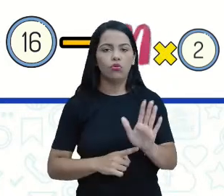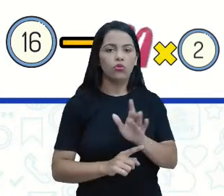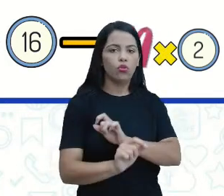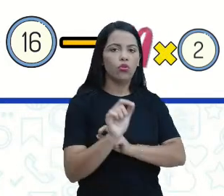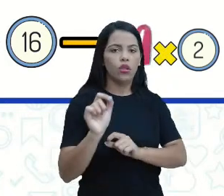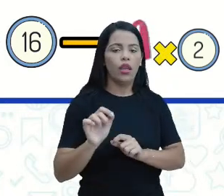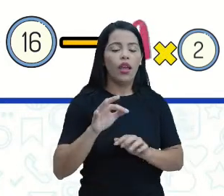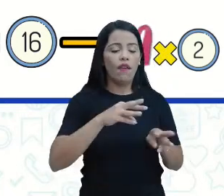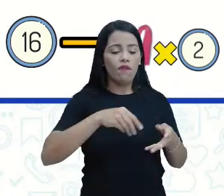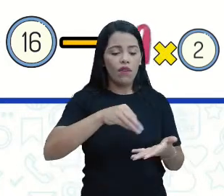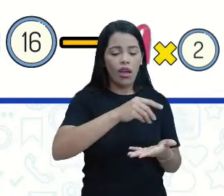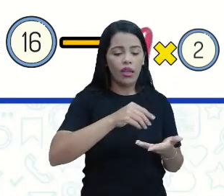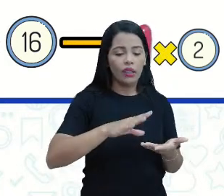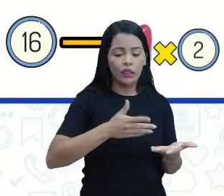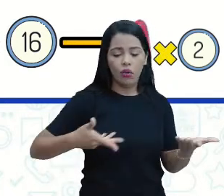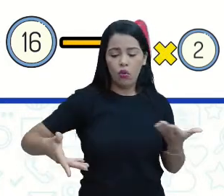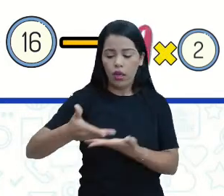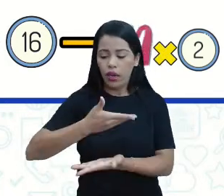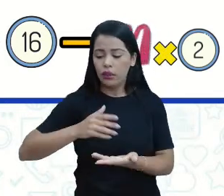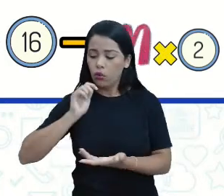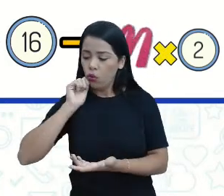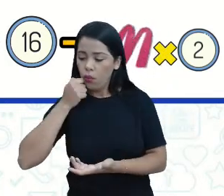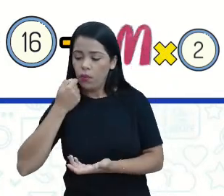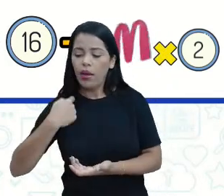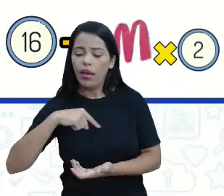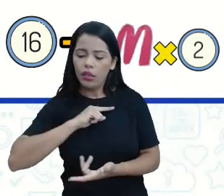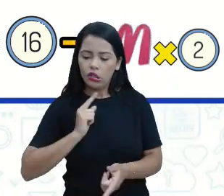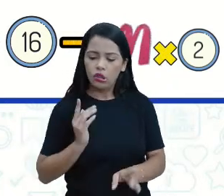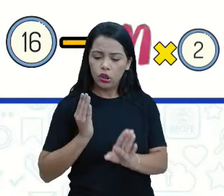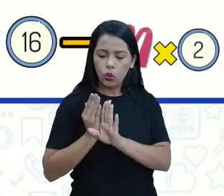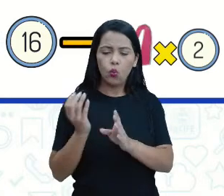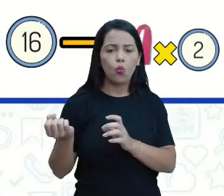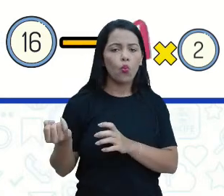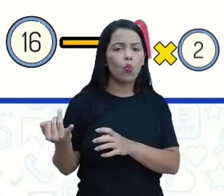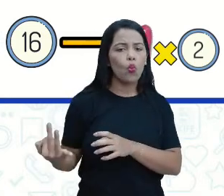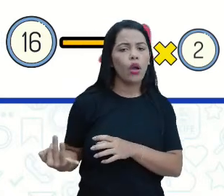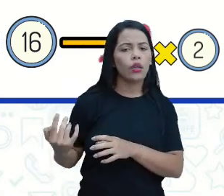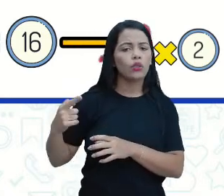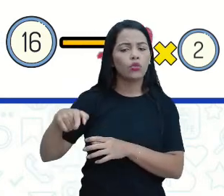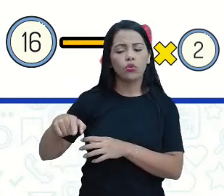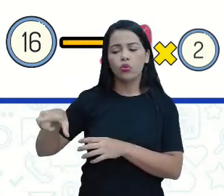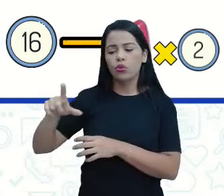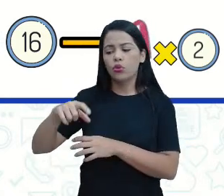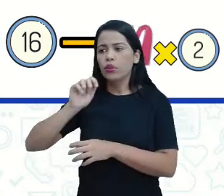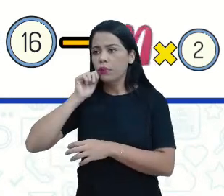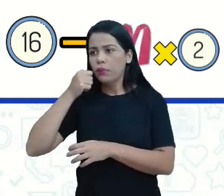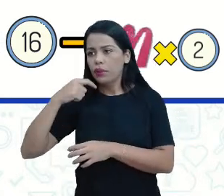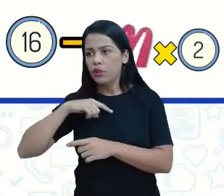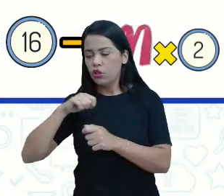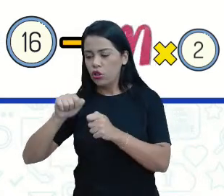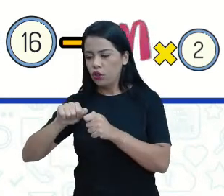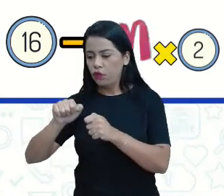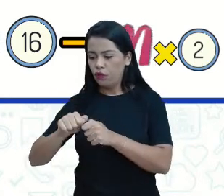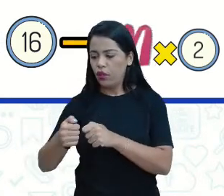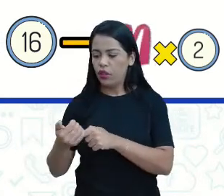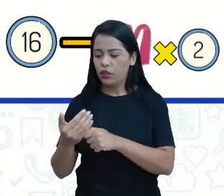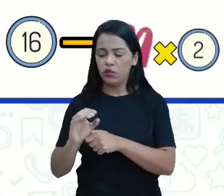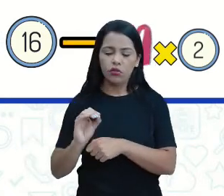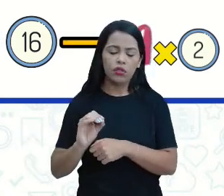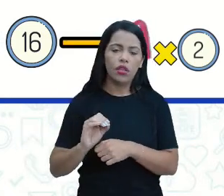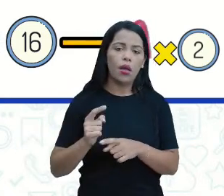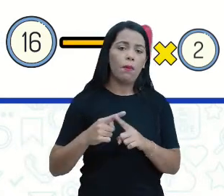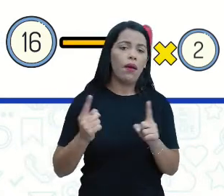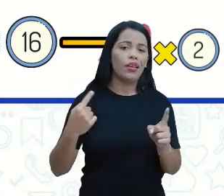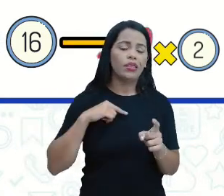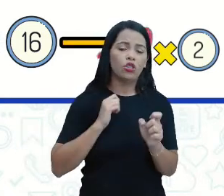pães, não só a gente pode descobrir a quantidade de pães que a gente pode fazer com 10 farinhas, mas a gente pode encontrar